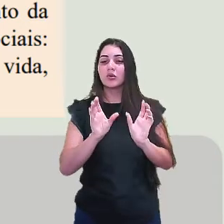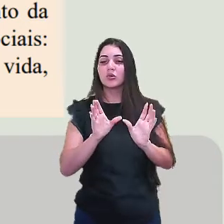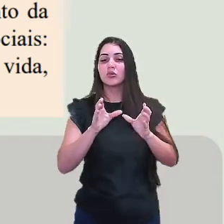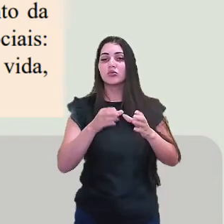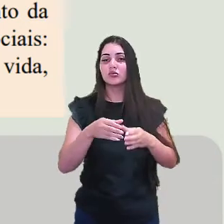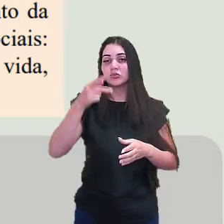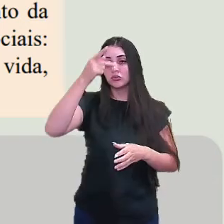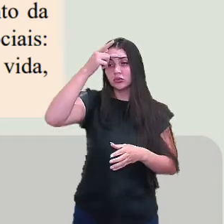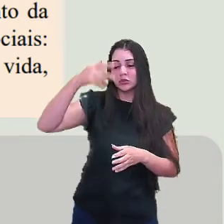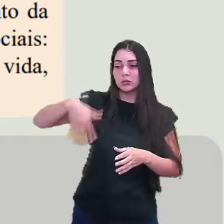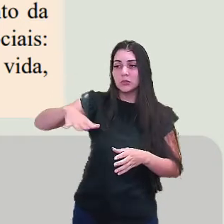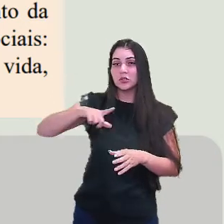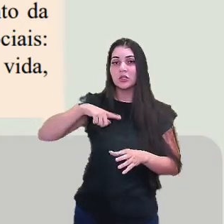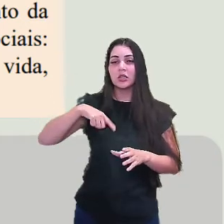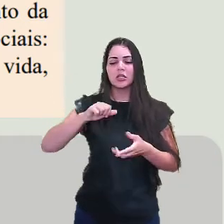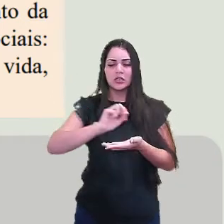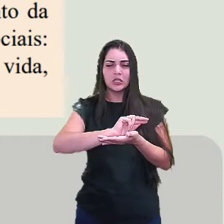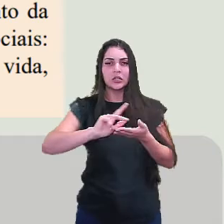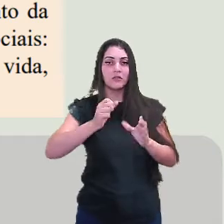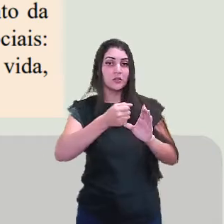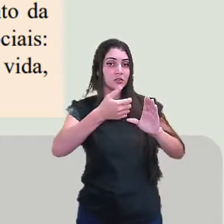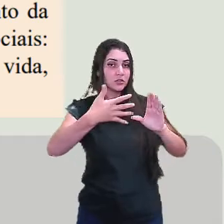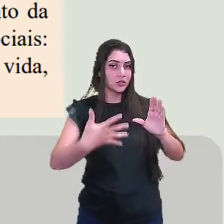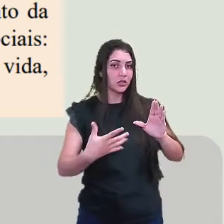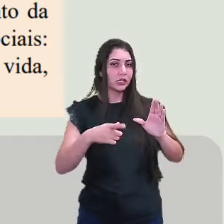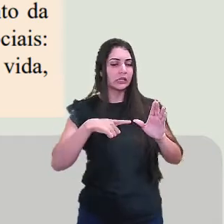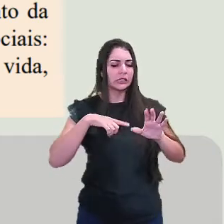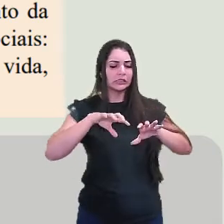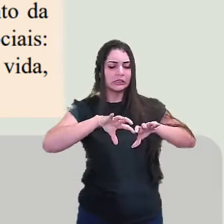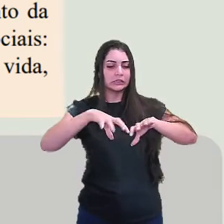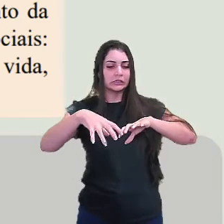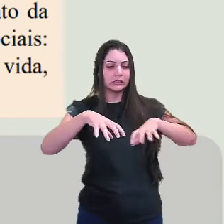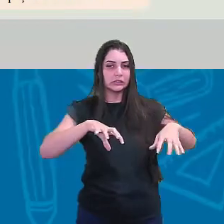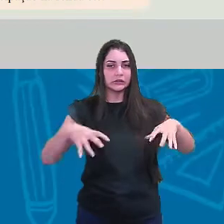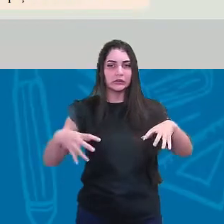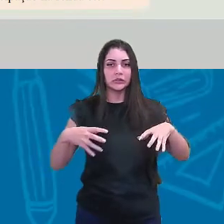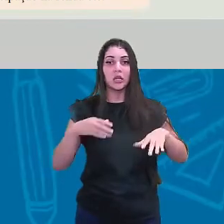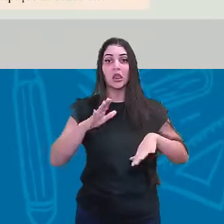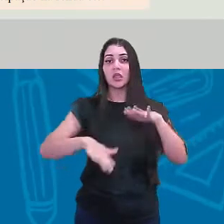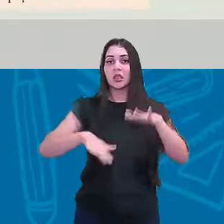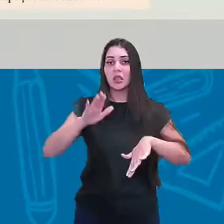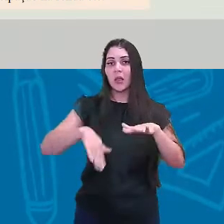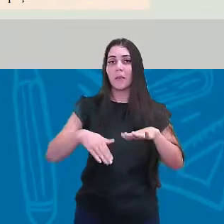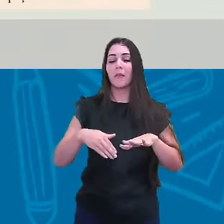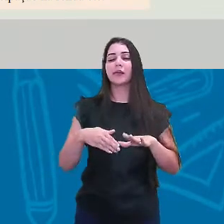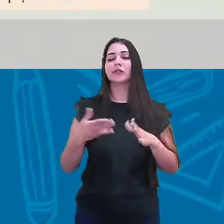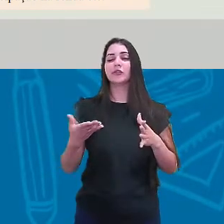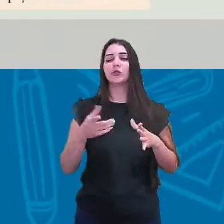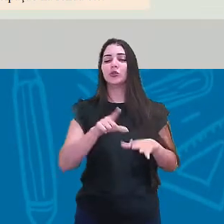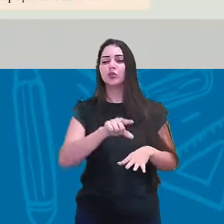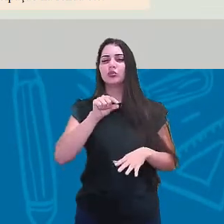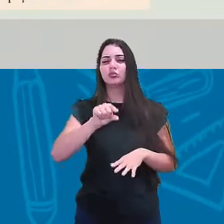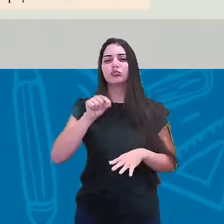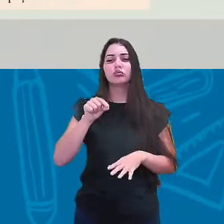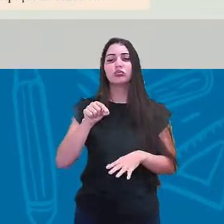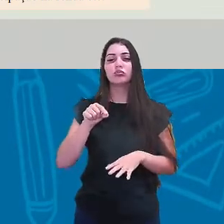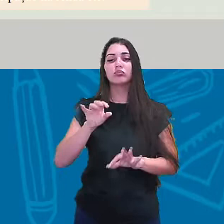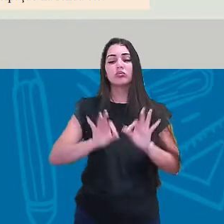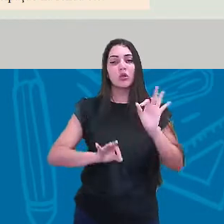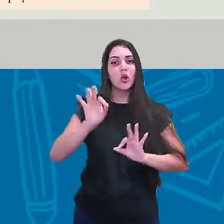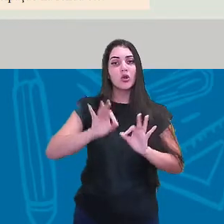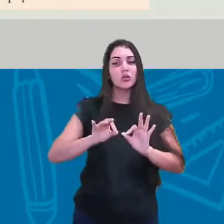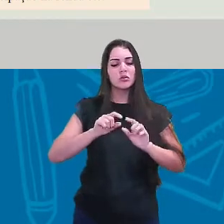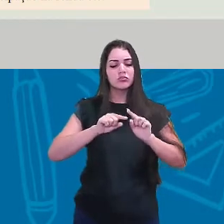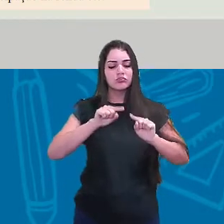tem várias características que se separam de diversas formas, dependendo da sua classificação, para se montar um